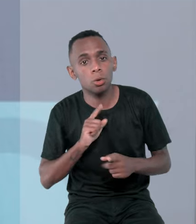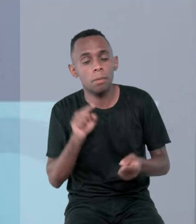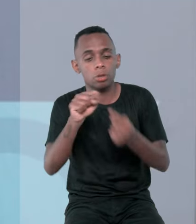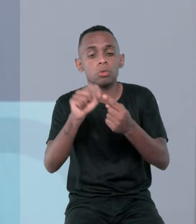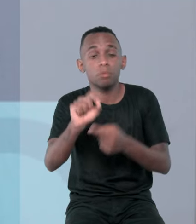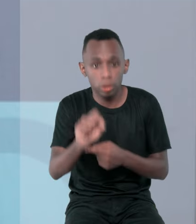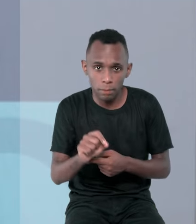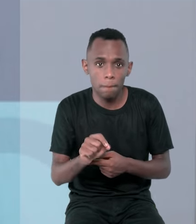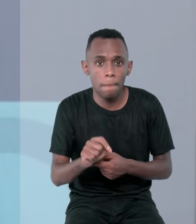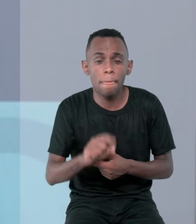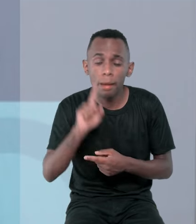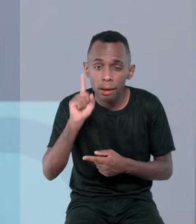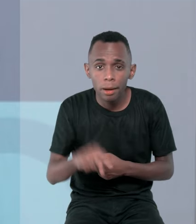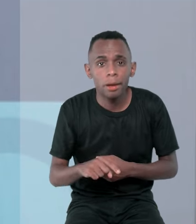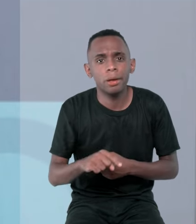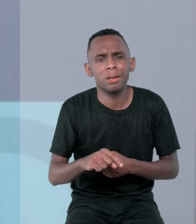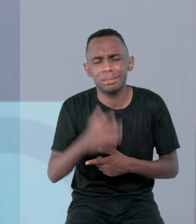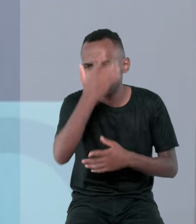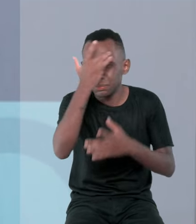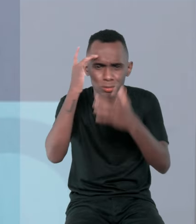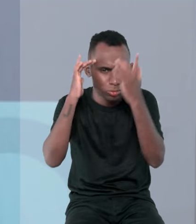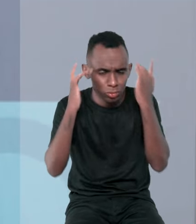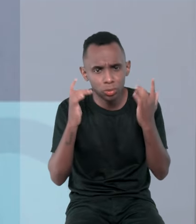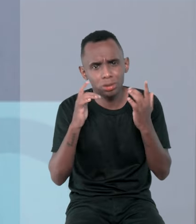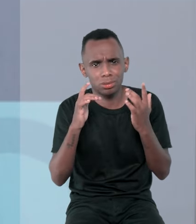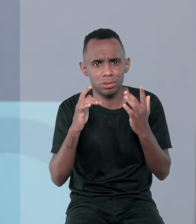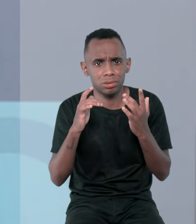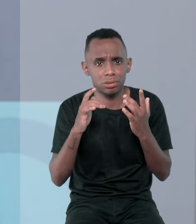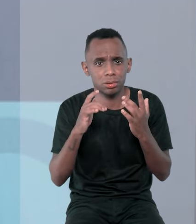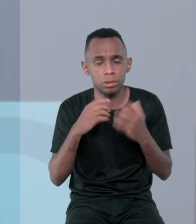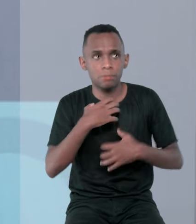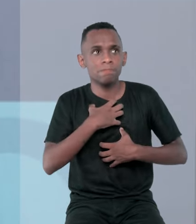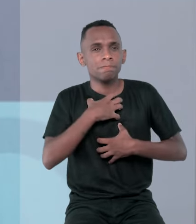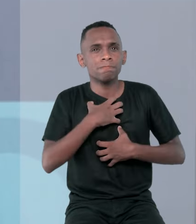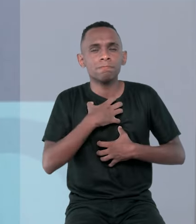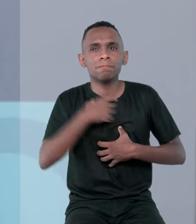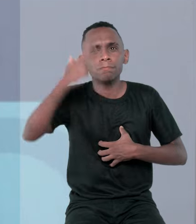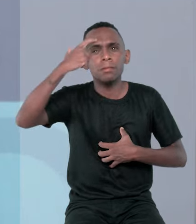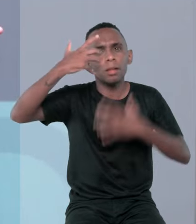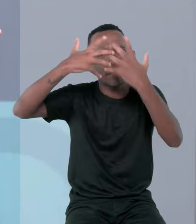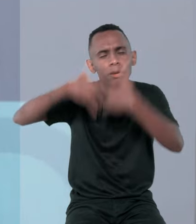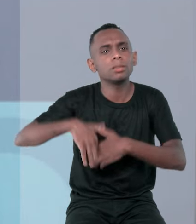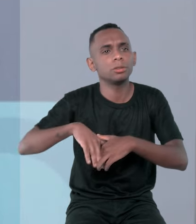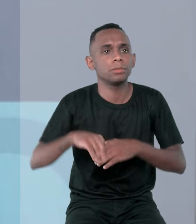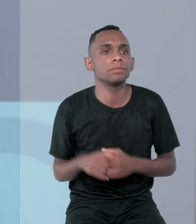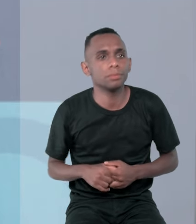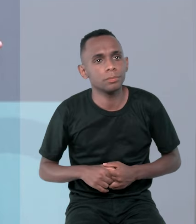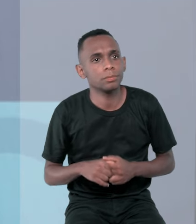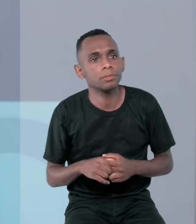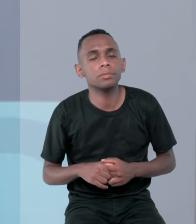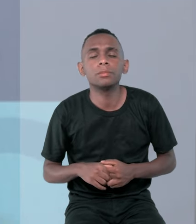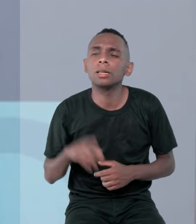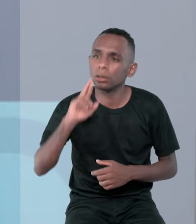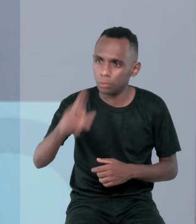é justamente de tirar as pessoas um pouco do seu lugar. Né? E respondendo a sua pergunta aqui para